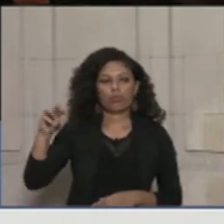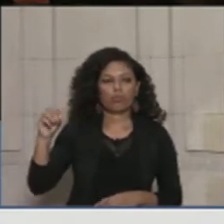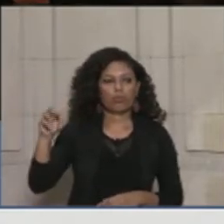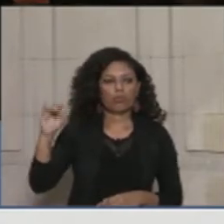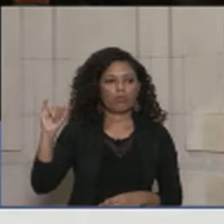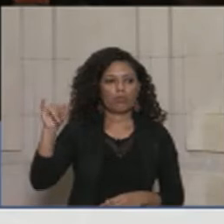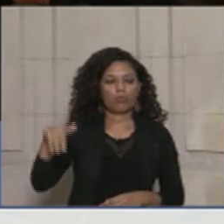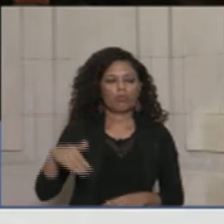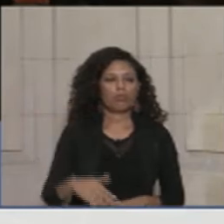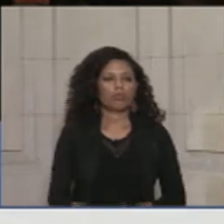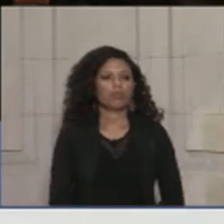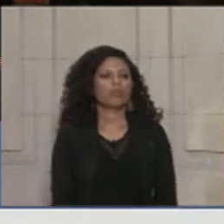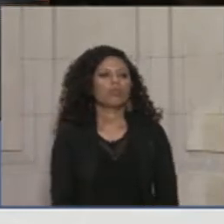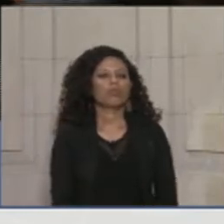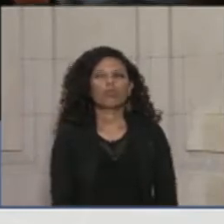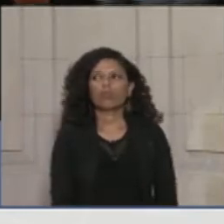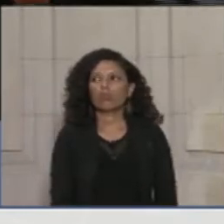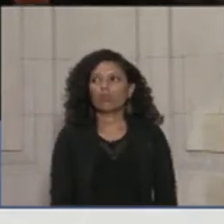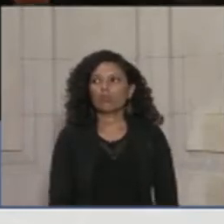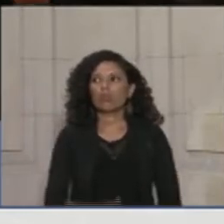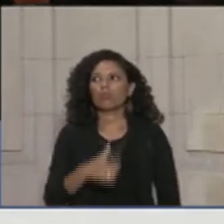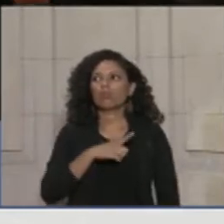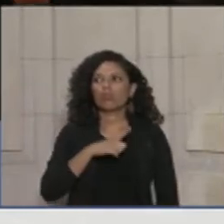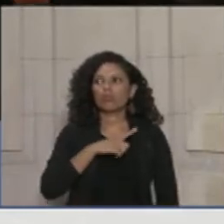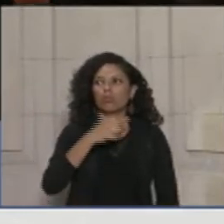tempo regimental.